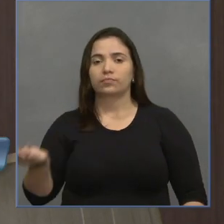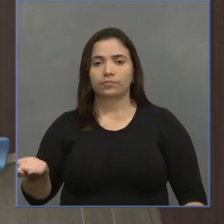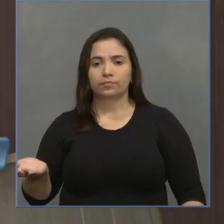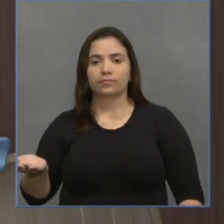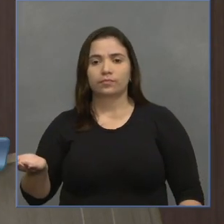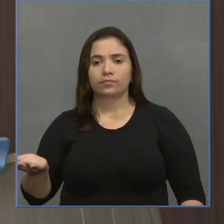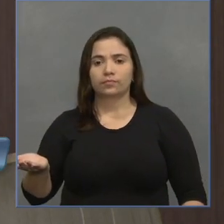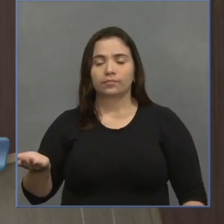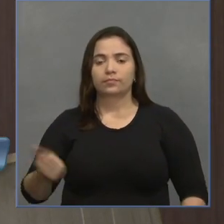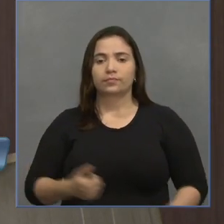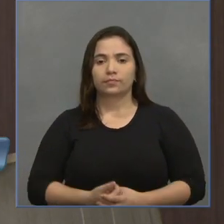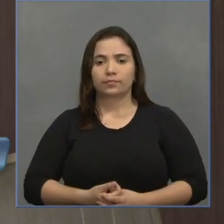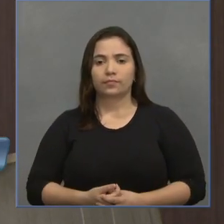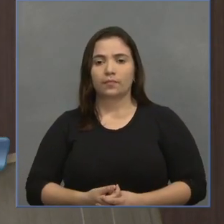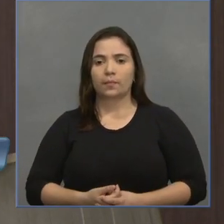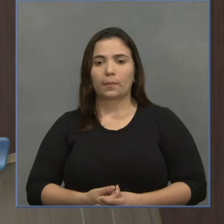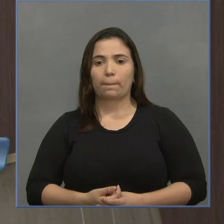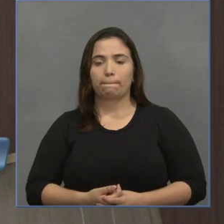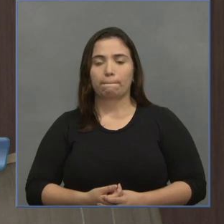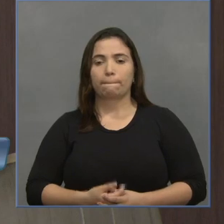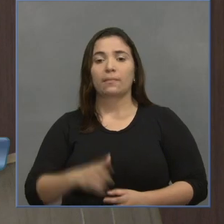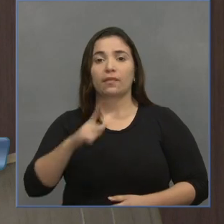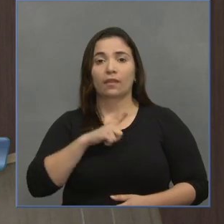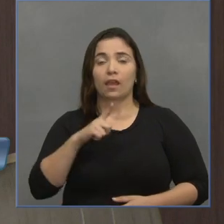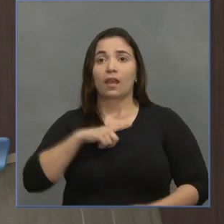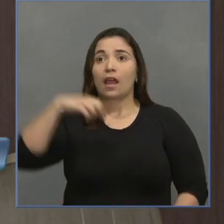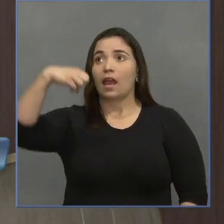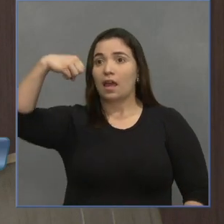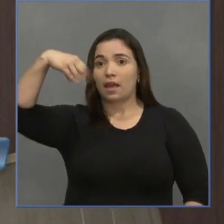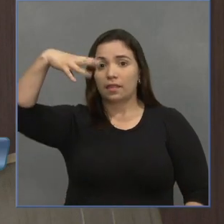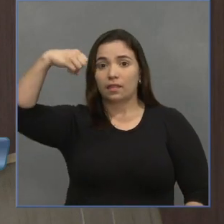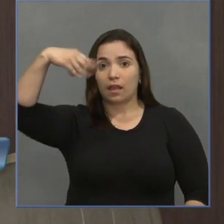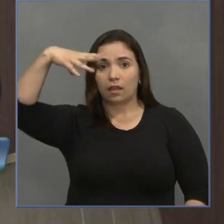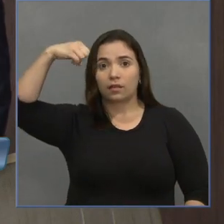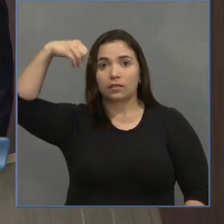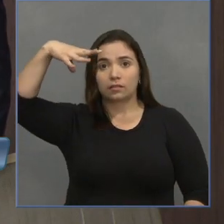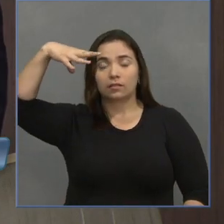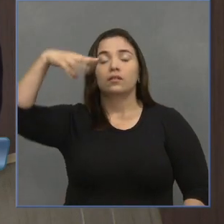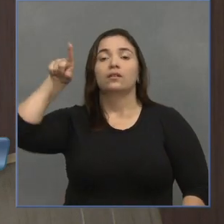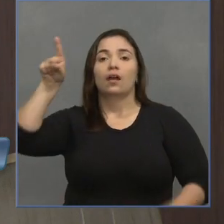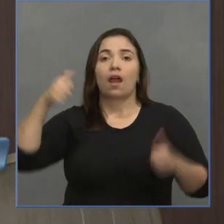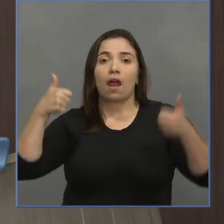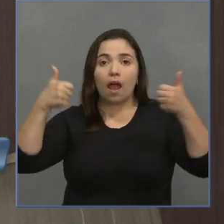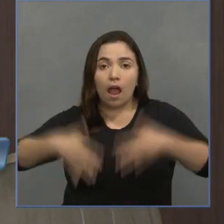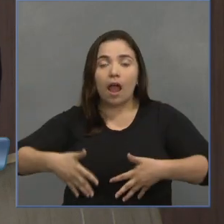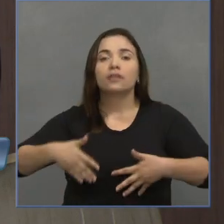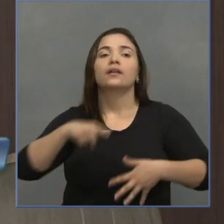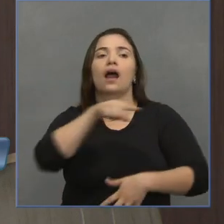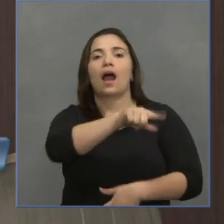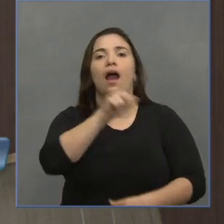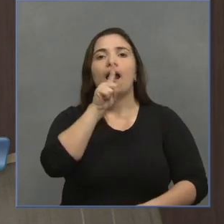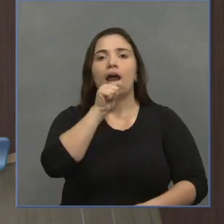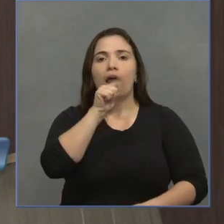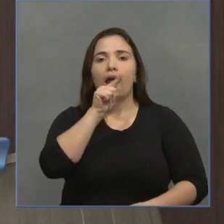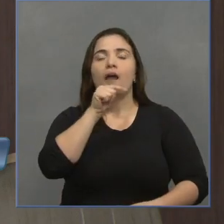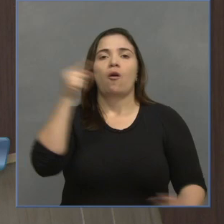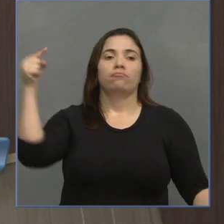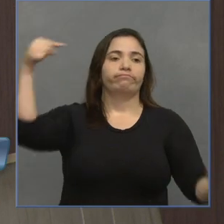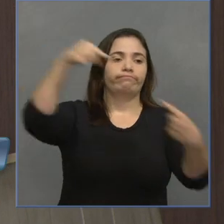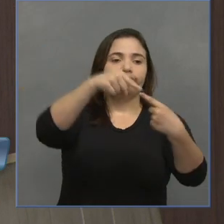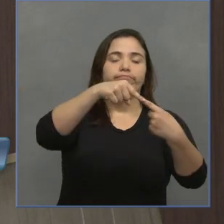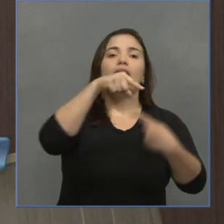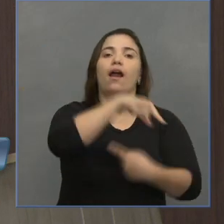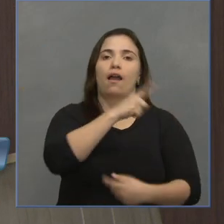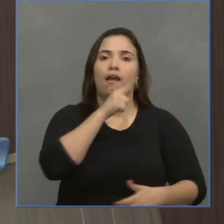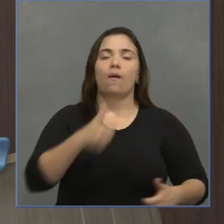a esse nexo. Quanto mais se gasta energia, mais se gasta água. E a produção de energia no Ceará, ela se dá gastando